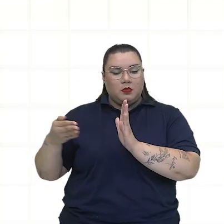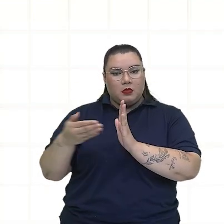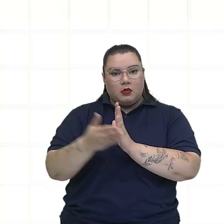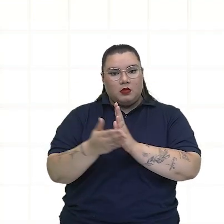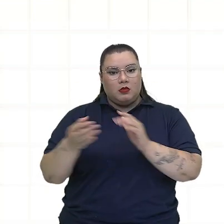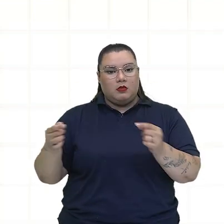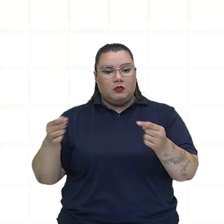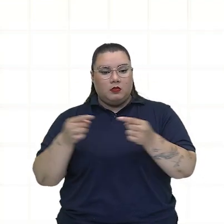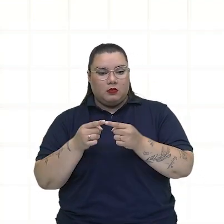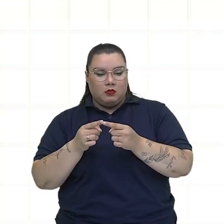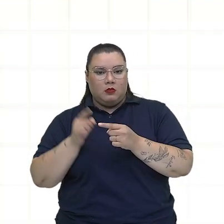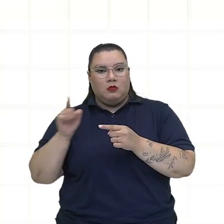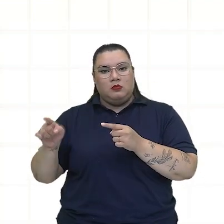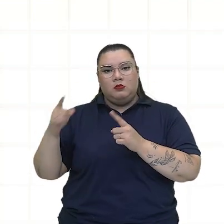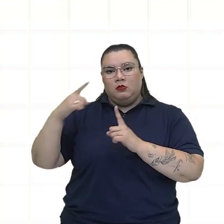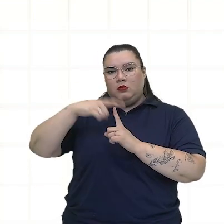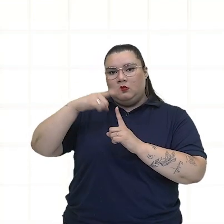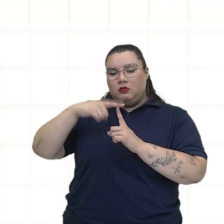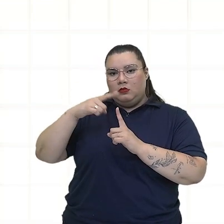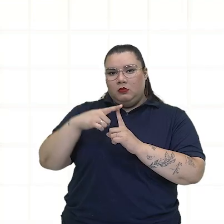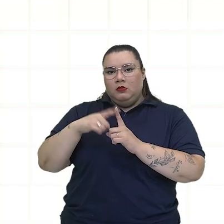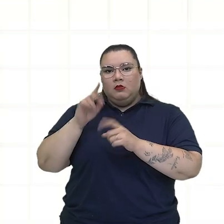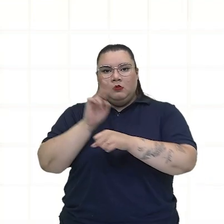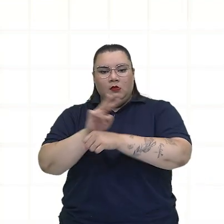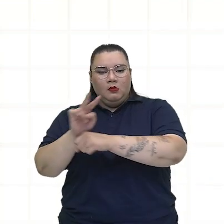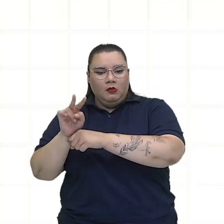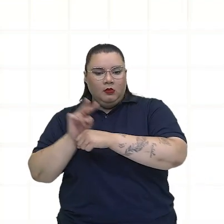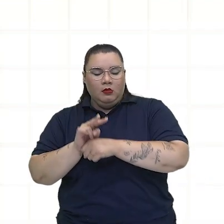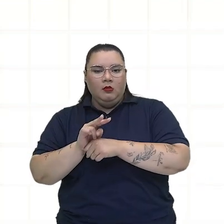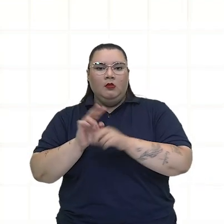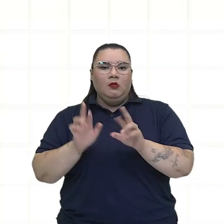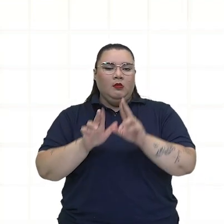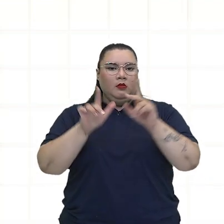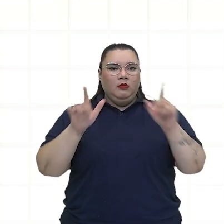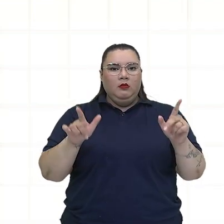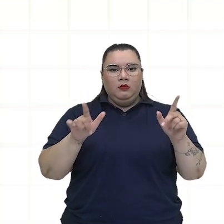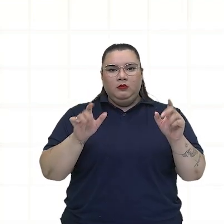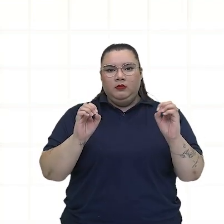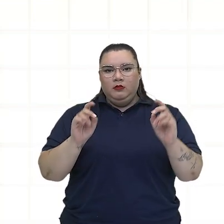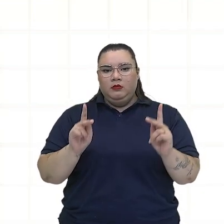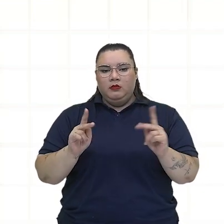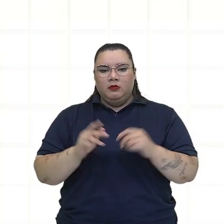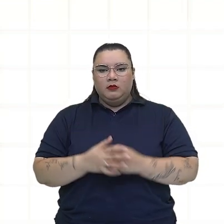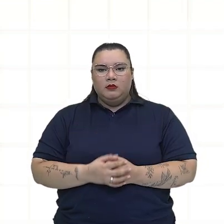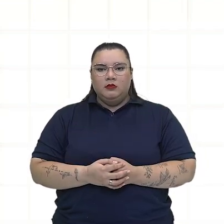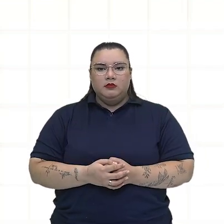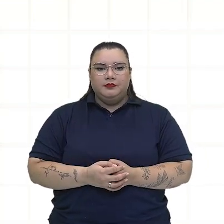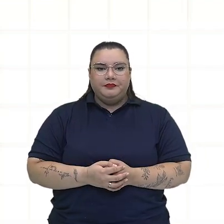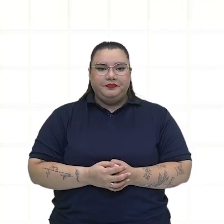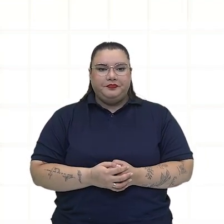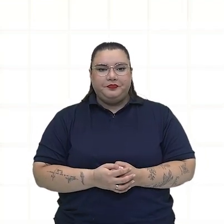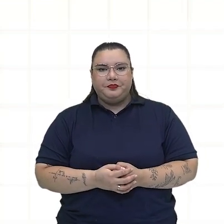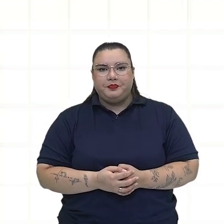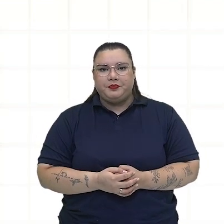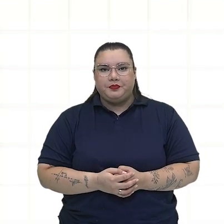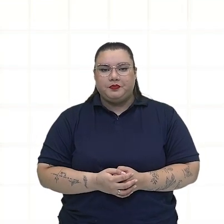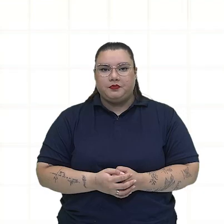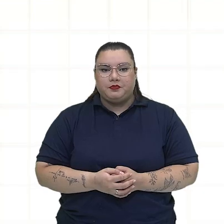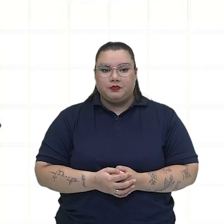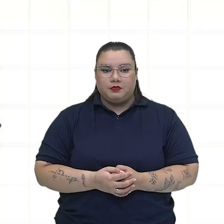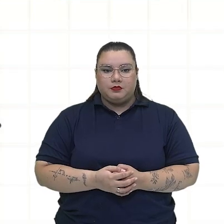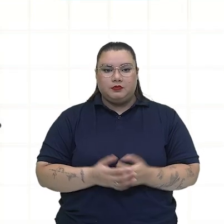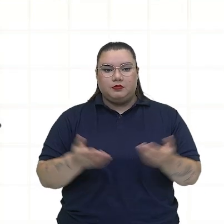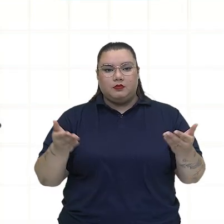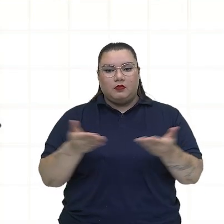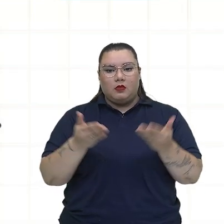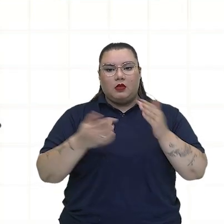a partir da aquicultura e outros organismos do que da pesca. Temos agora uma forma